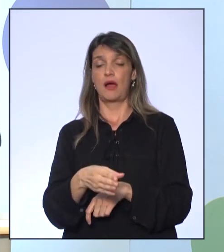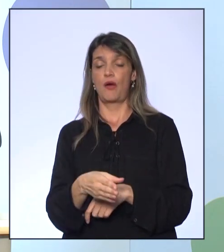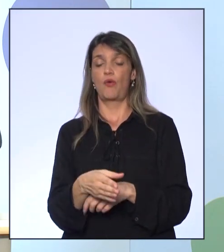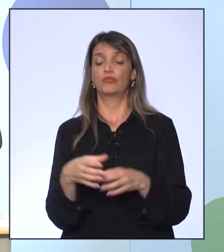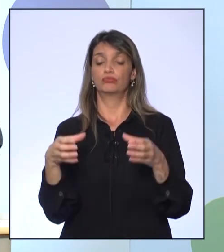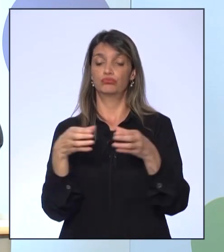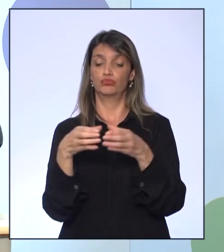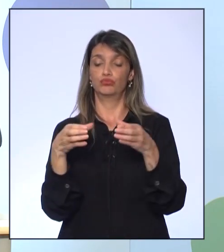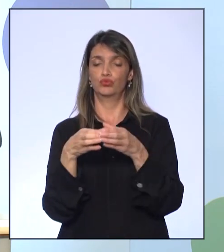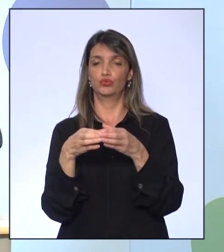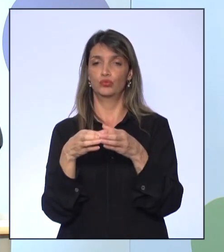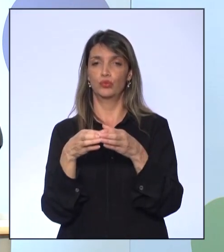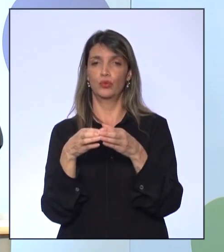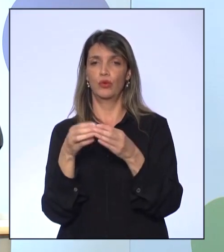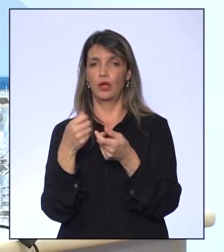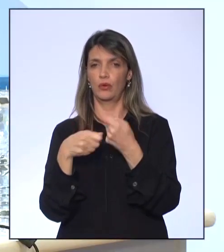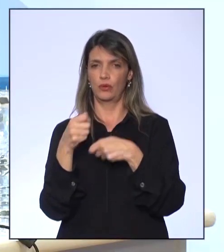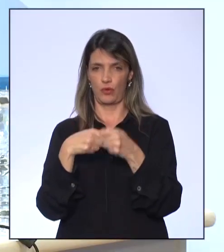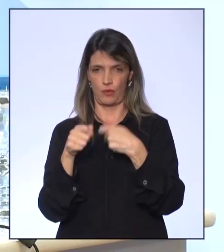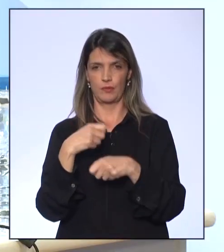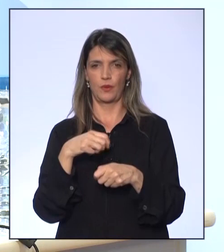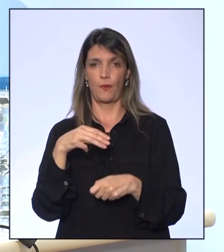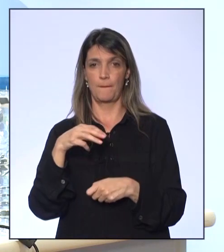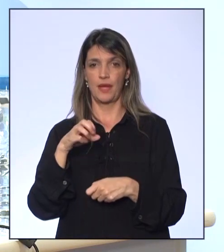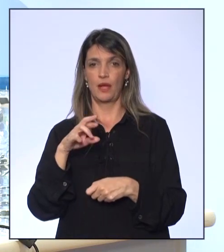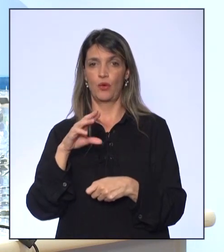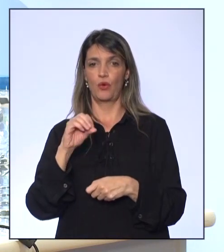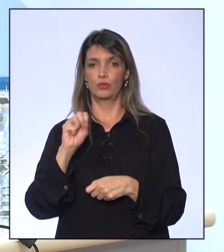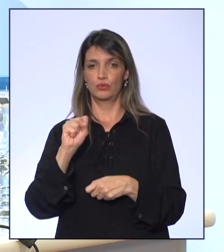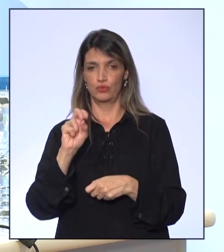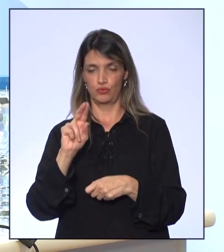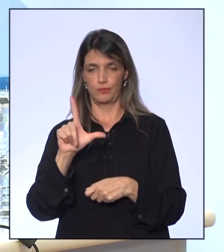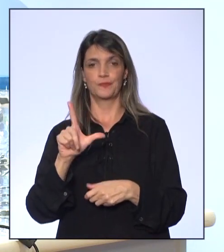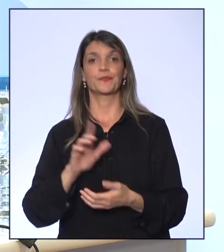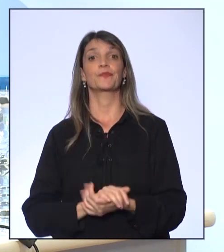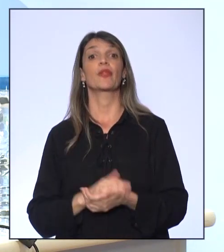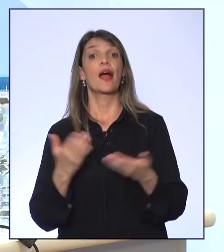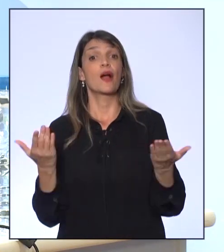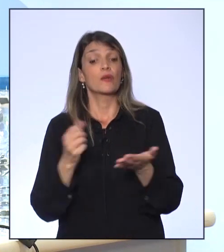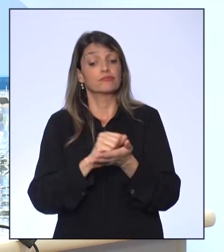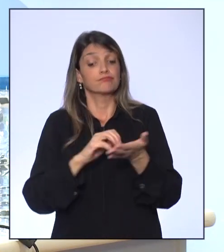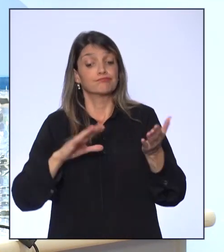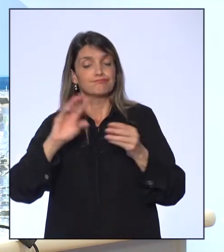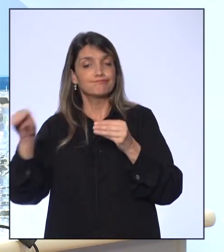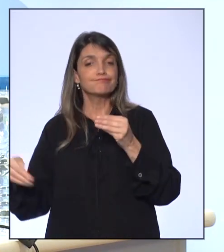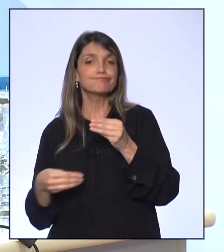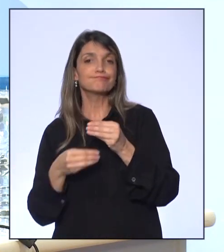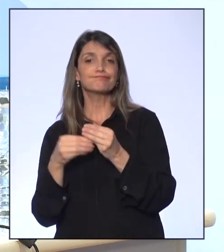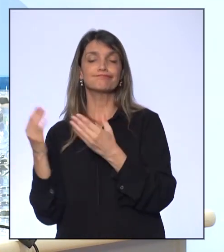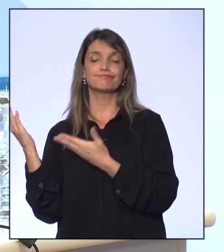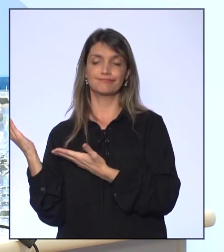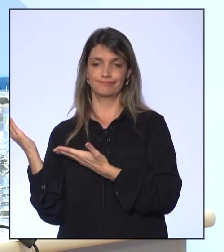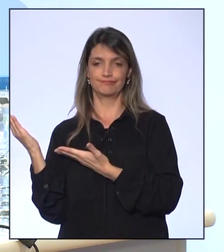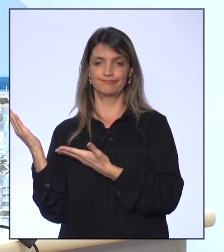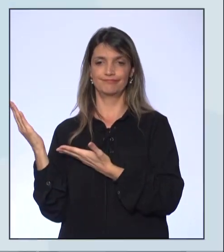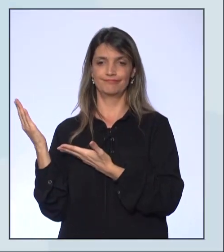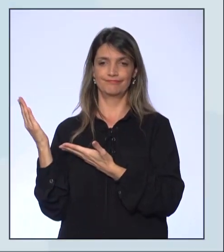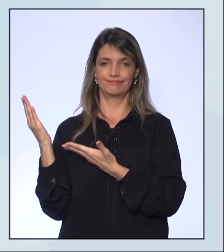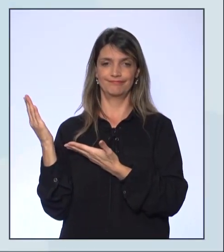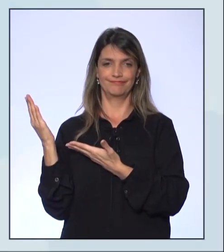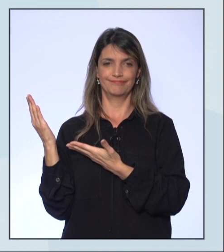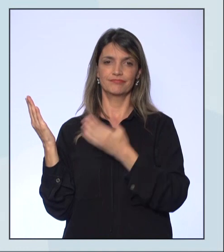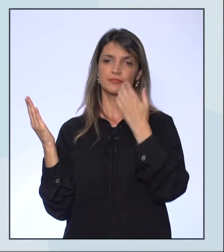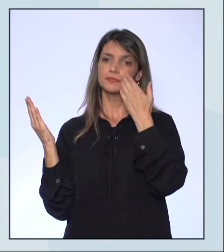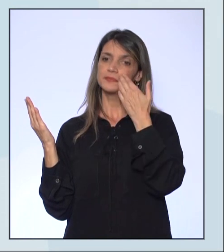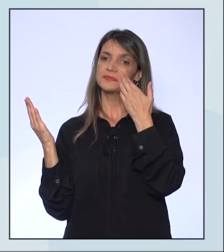econômico aí, né? O Mercosul. Muito bem. E nós vamos deixar aqui para vocês uma atividade complementar que vai aparecer aí na tela para vocês. Essa